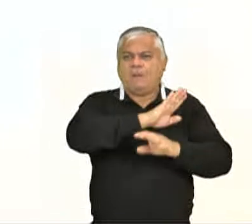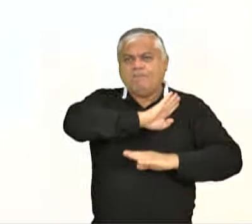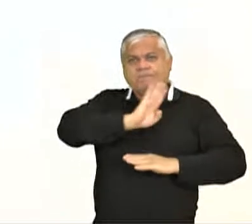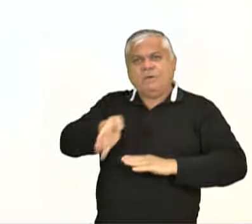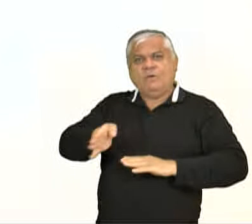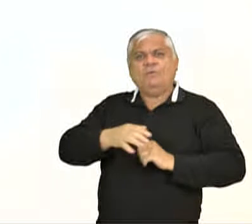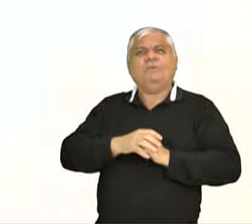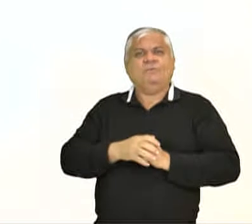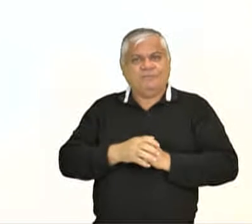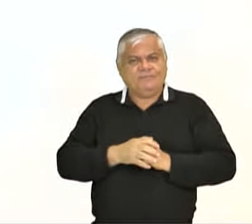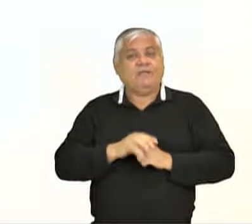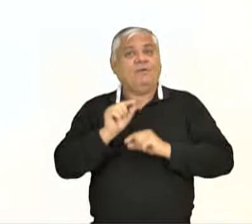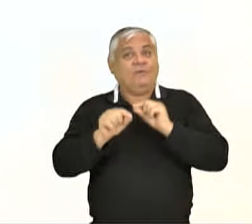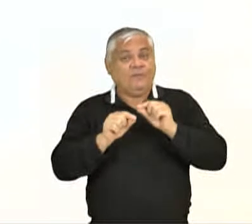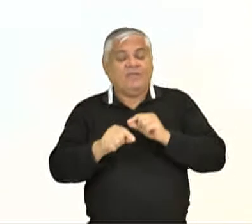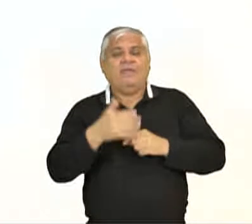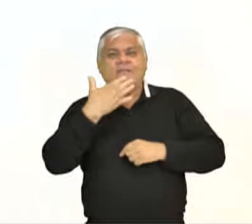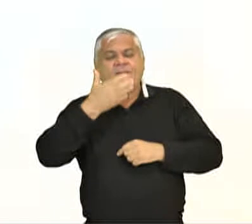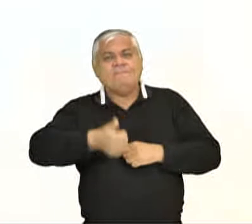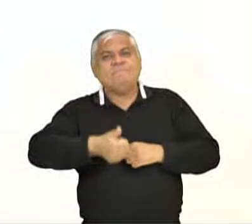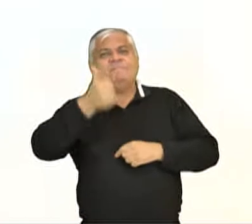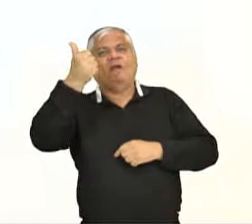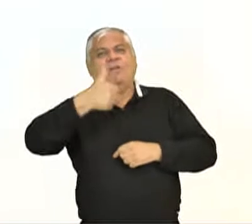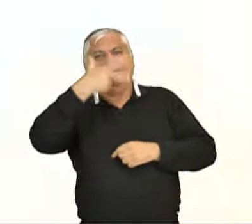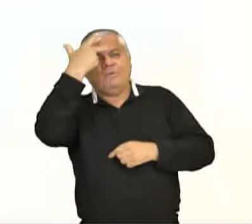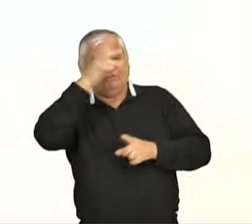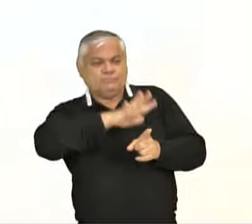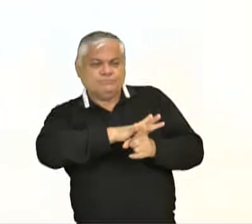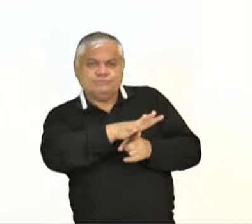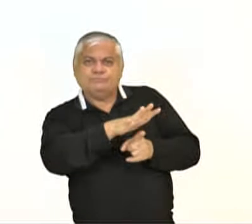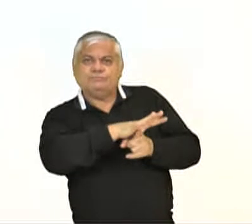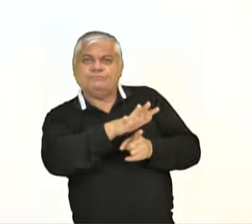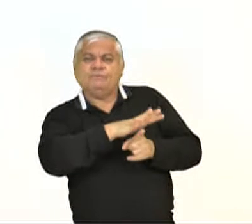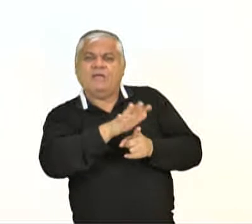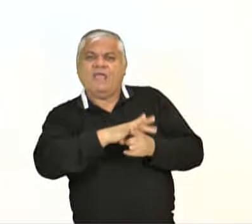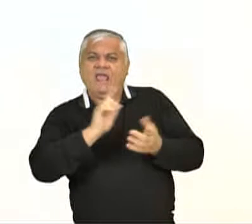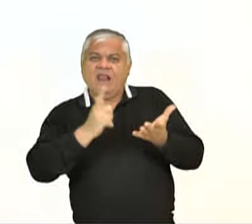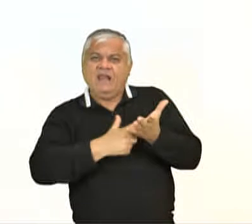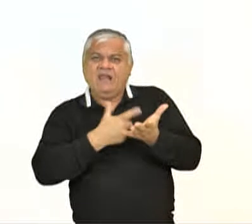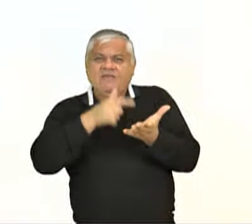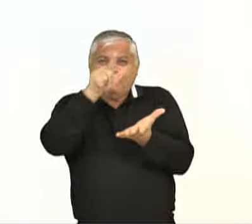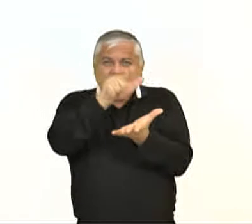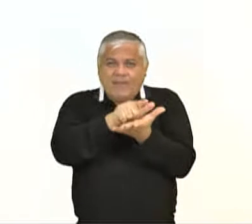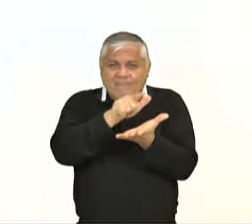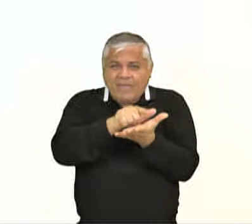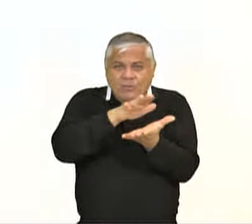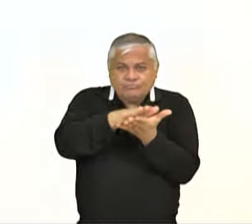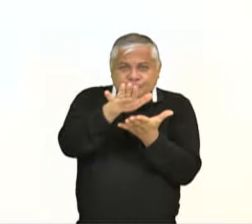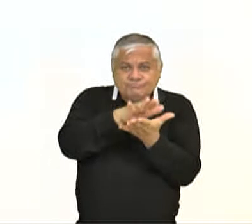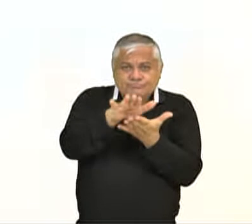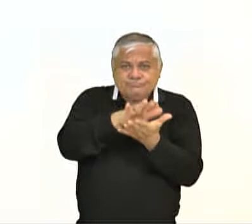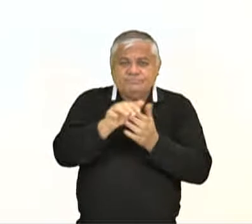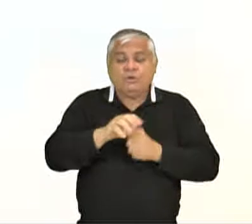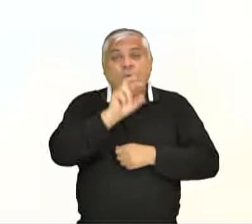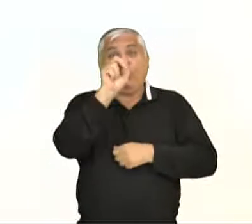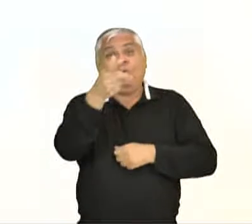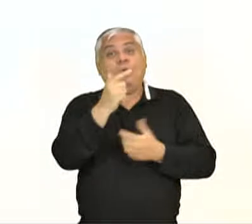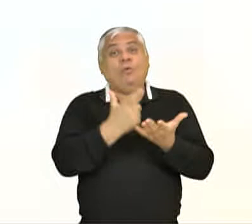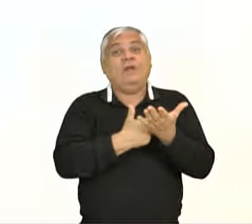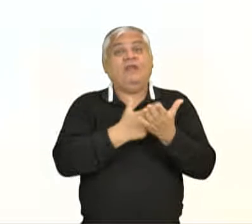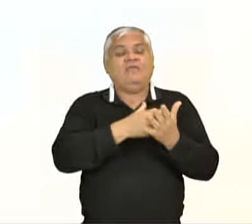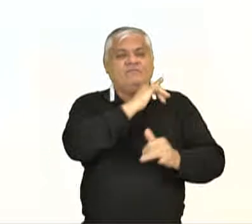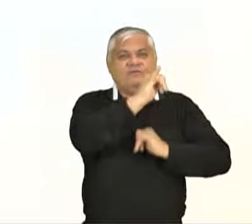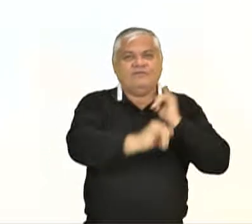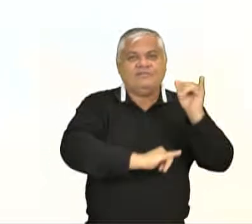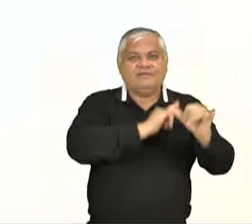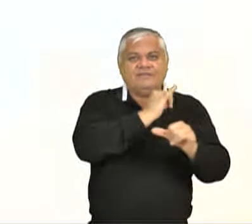trazida seria a vantagem, a preferência dos leitores de livros impressos? Seriam os livros digitais formas